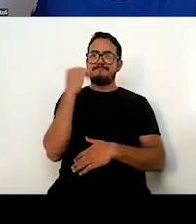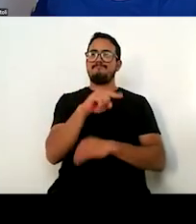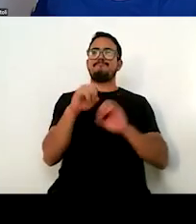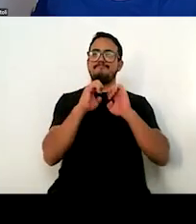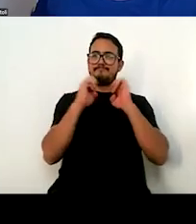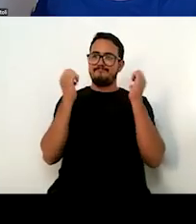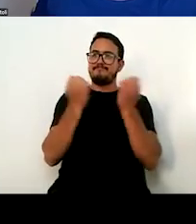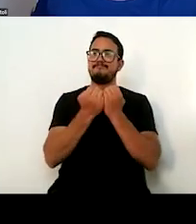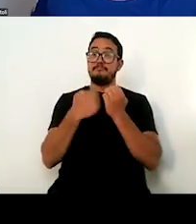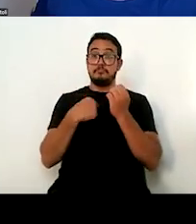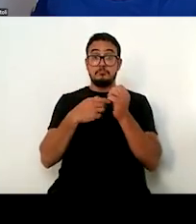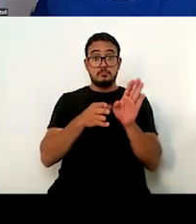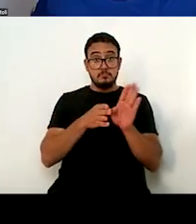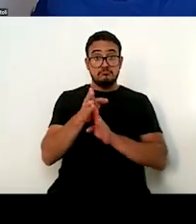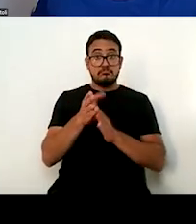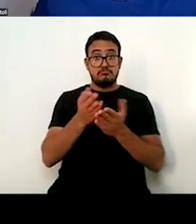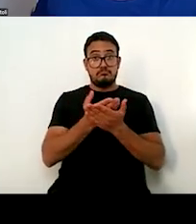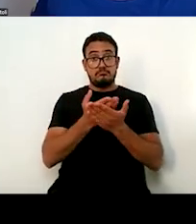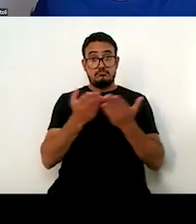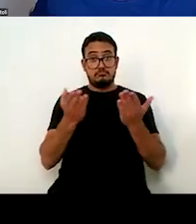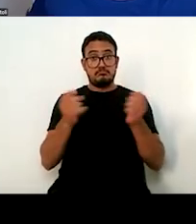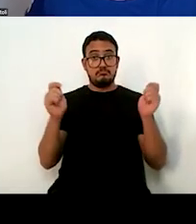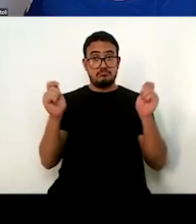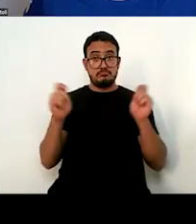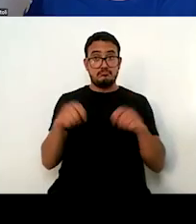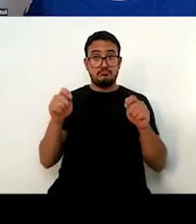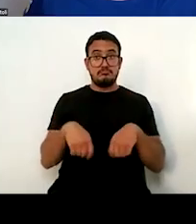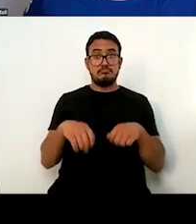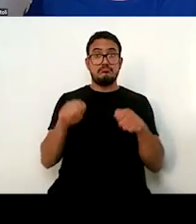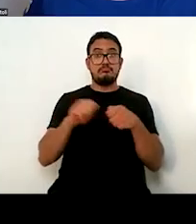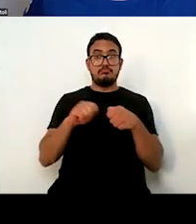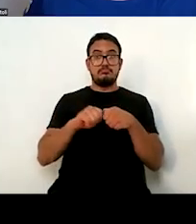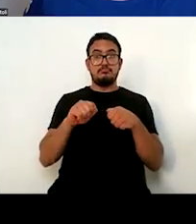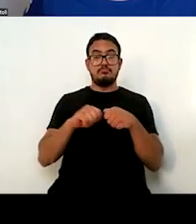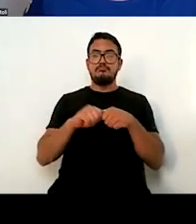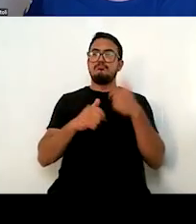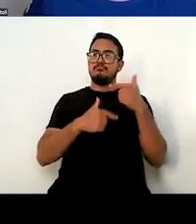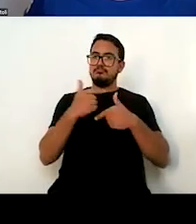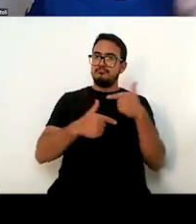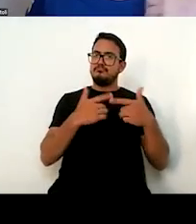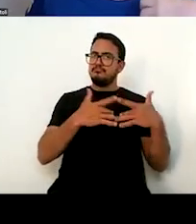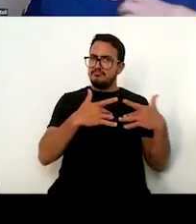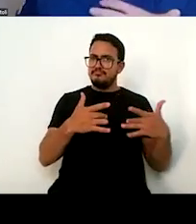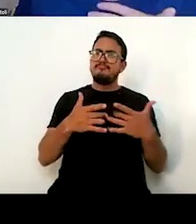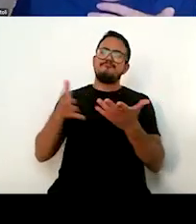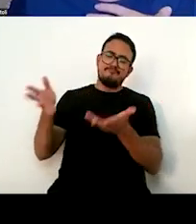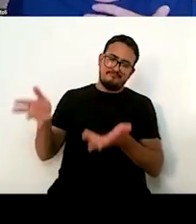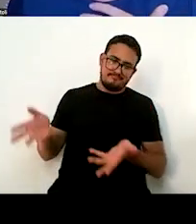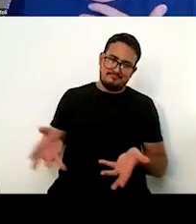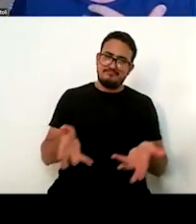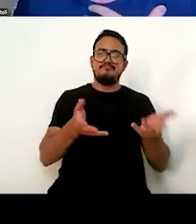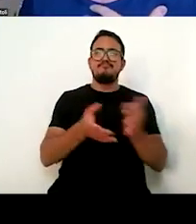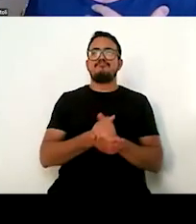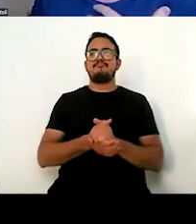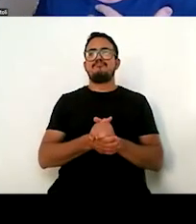aconselho que sempre que alguém tiver as condições assim de fazer um trabalho voluntário, faça, porque a gente também recebe um